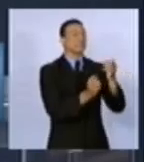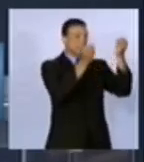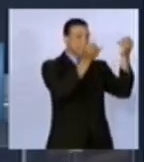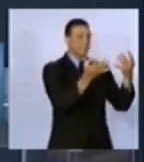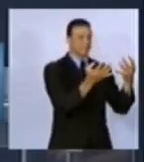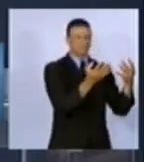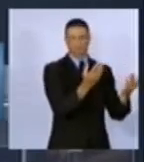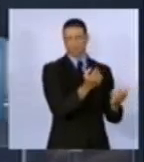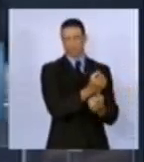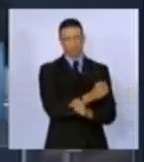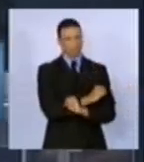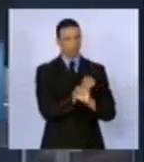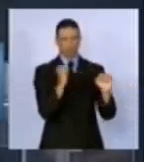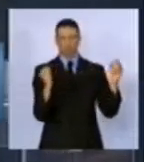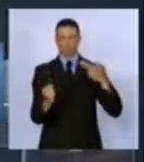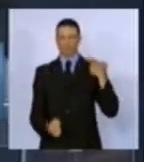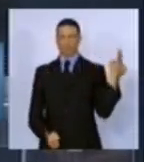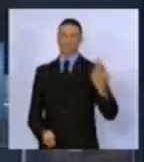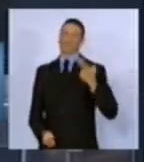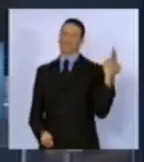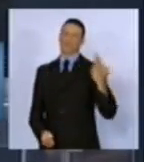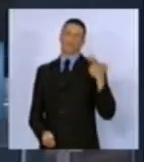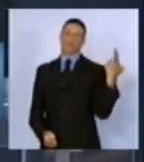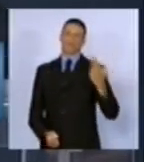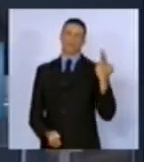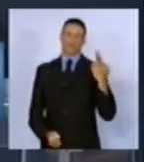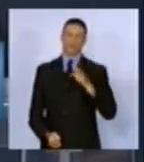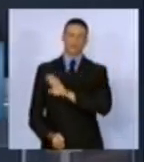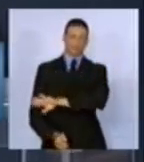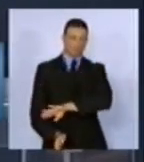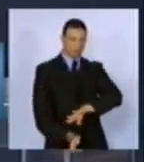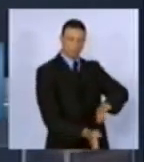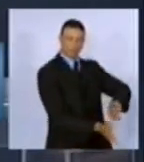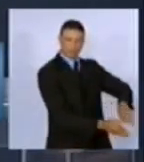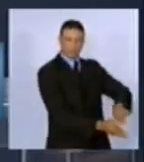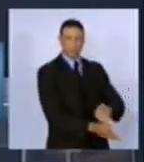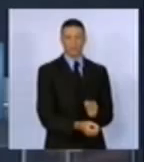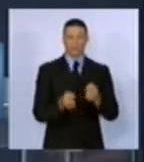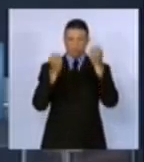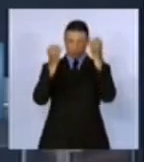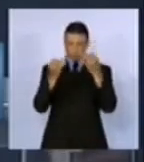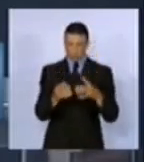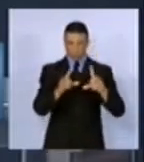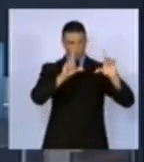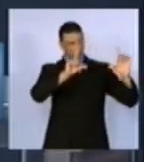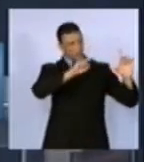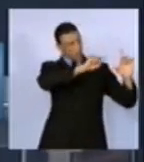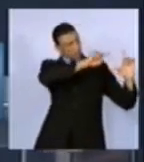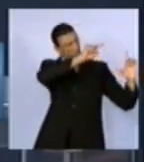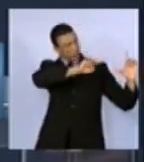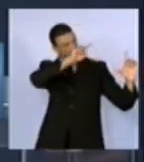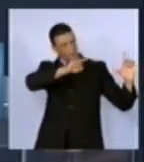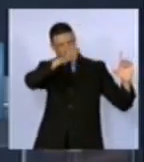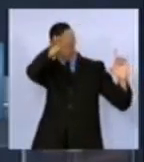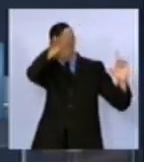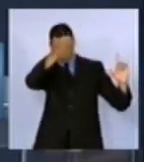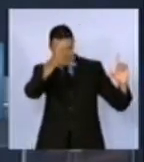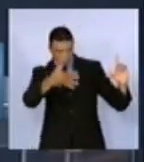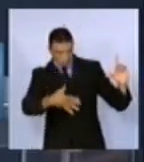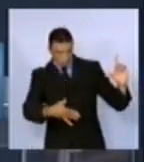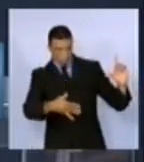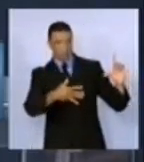então Eh indo agora um pouco mais para alguns dados né Eu gostaria de salientar